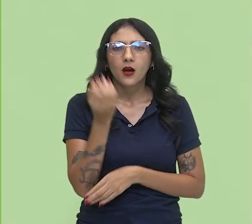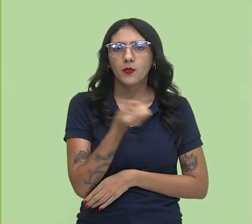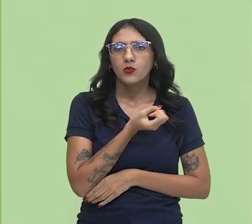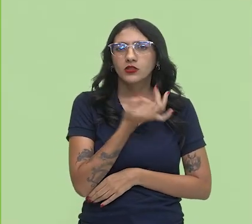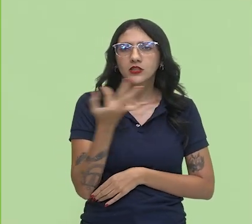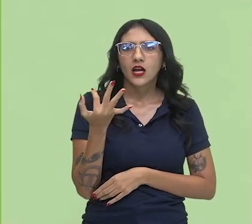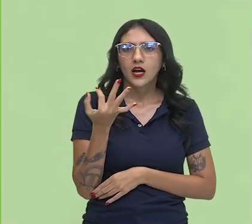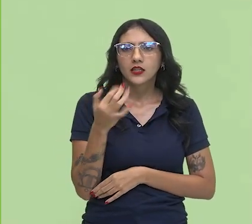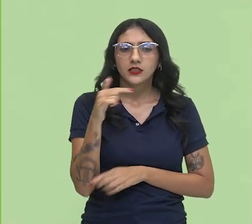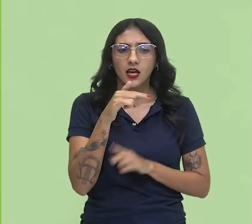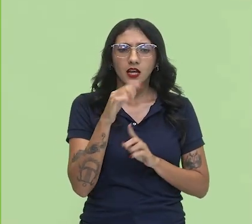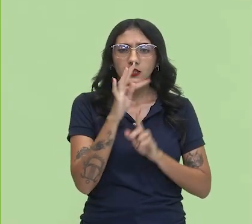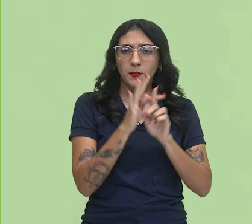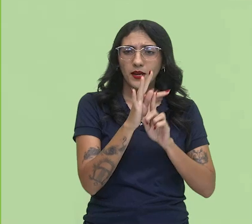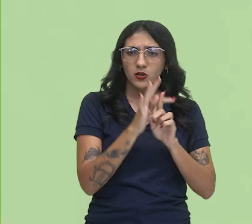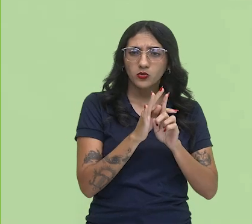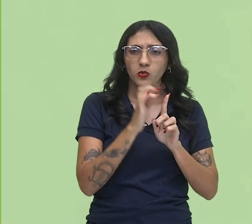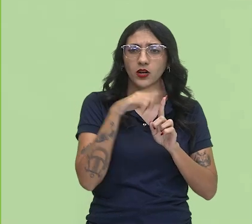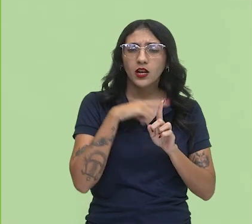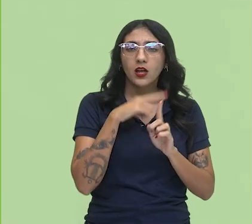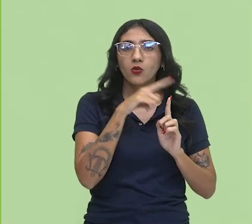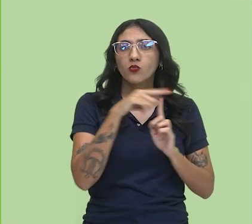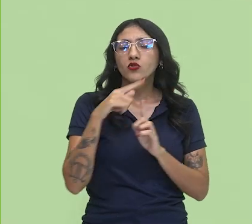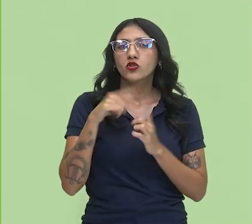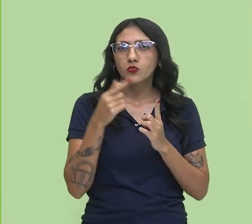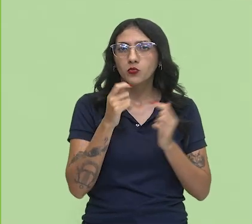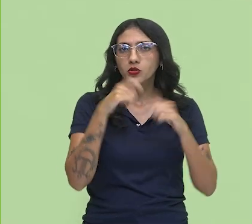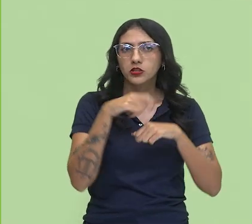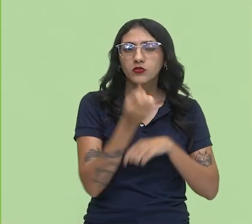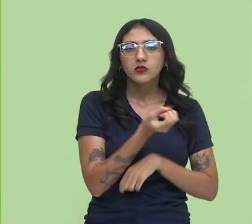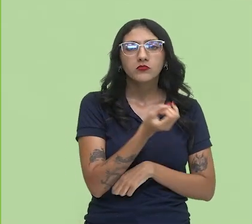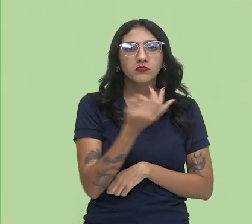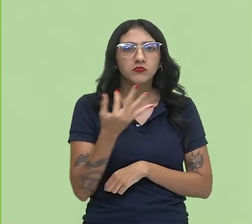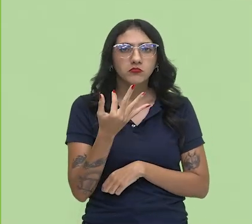temperatura é uma grandeza física